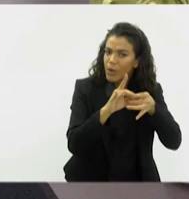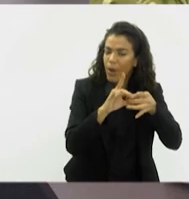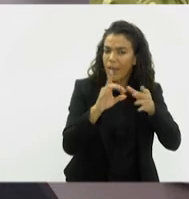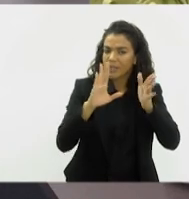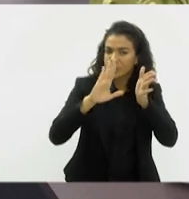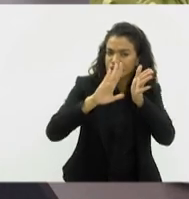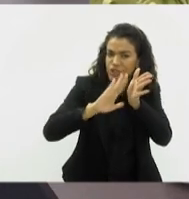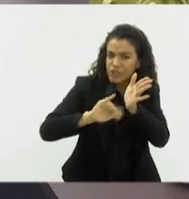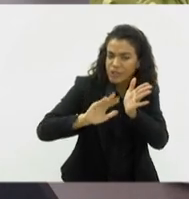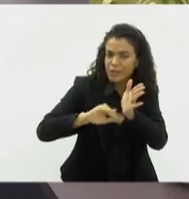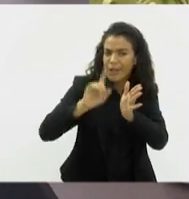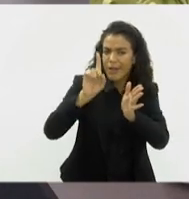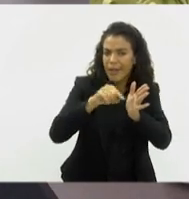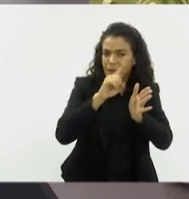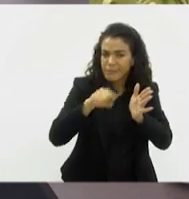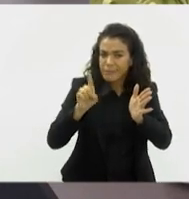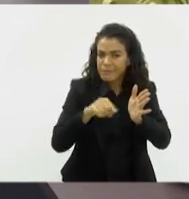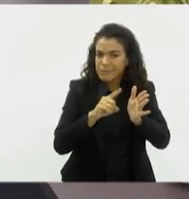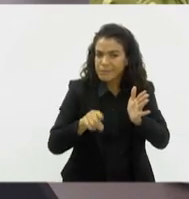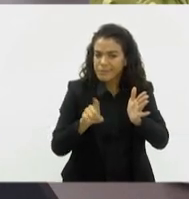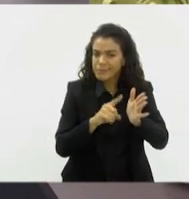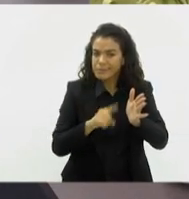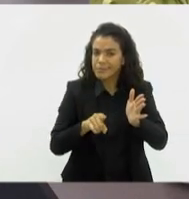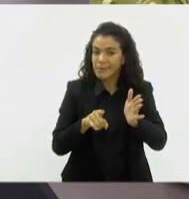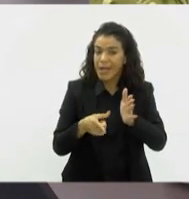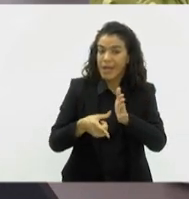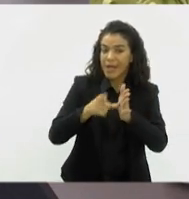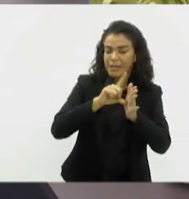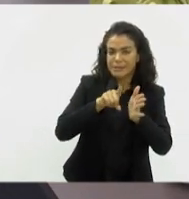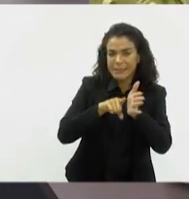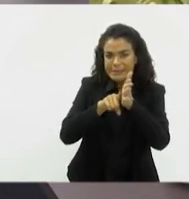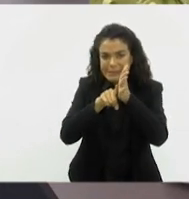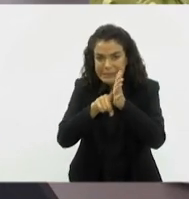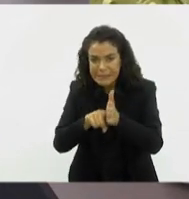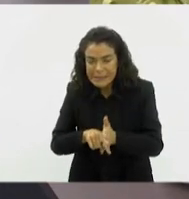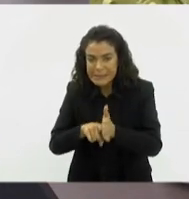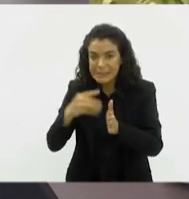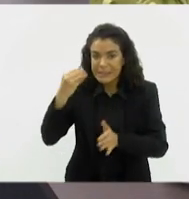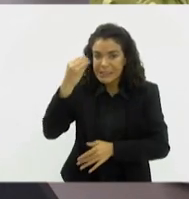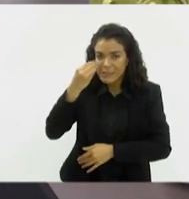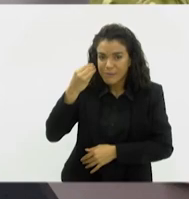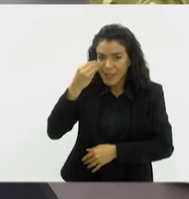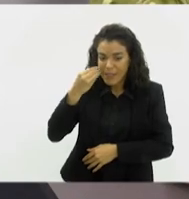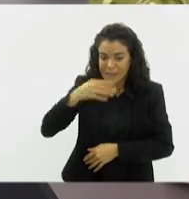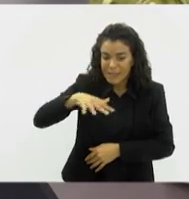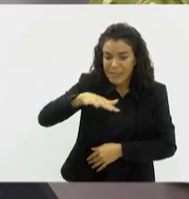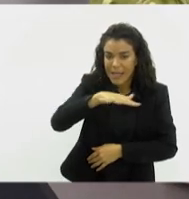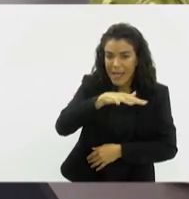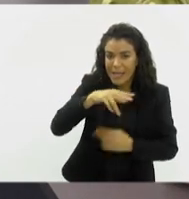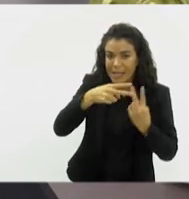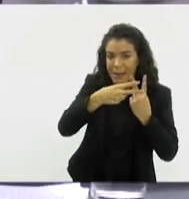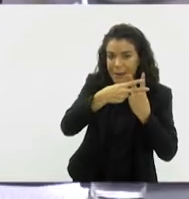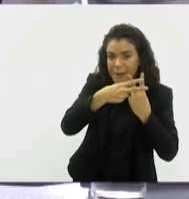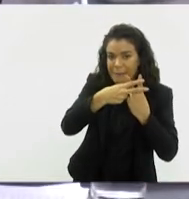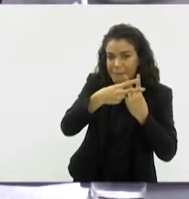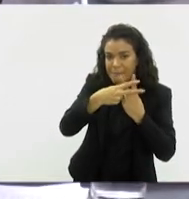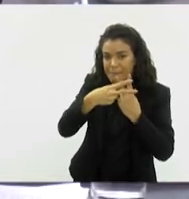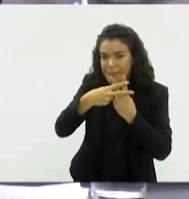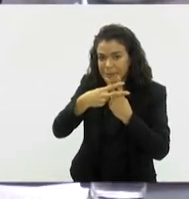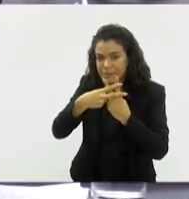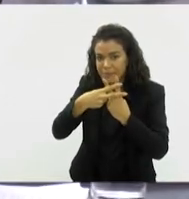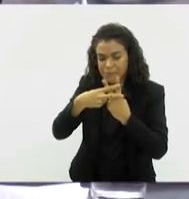eliminação, nos processos anteriores à própria sabatina, a experiência em ambiente prisional. Não tem